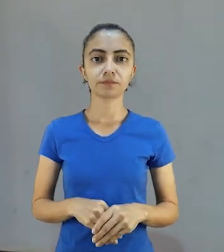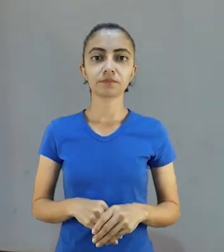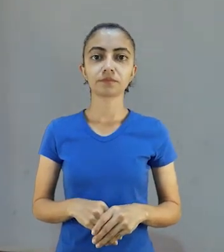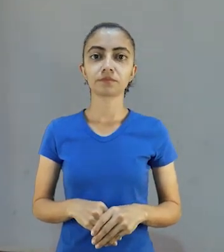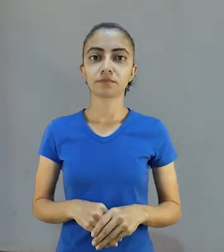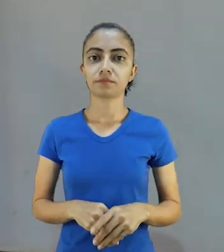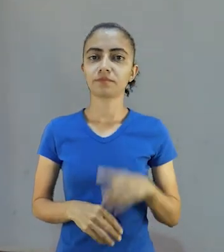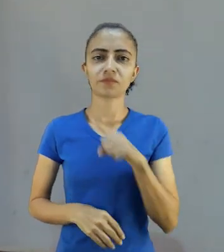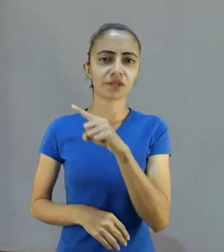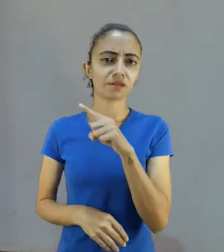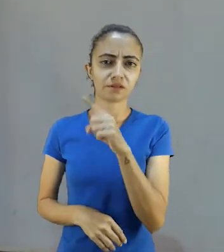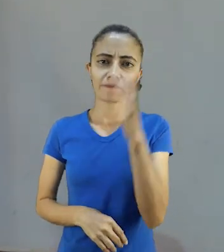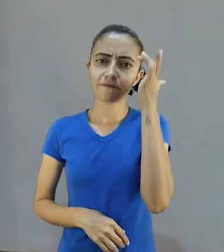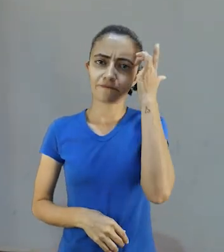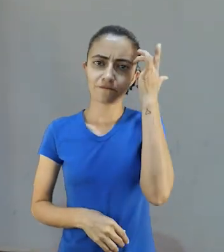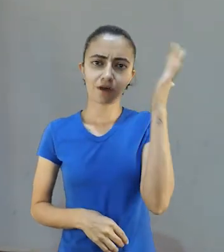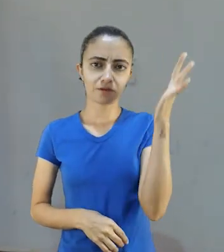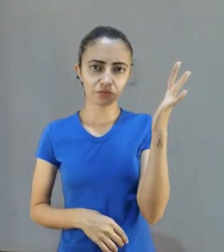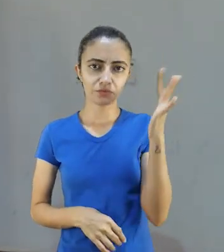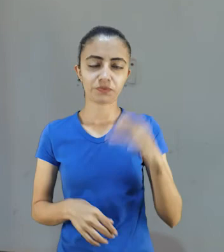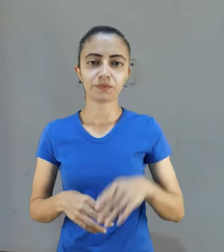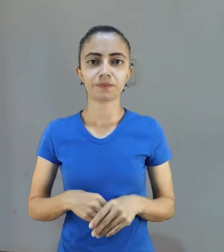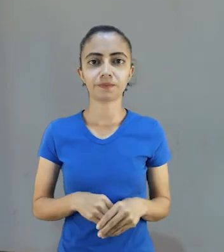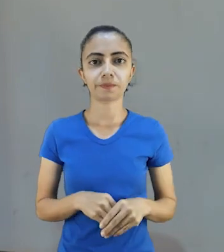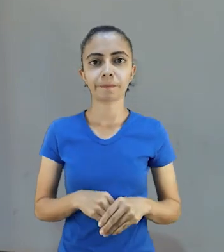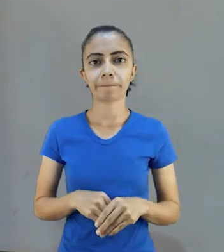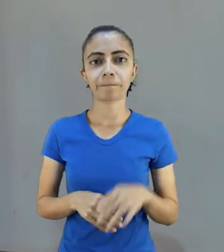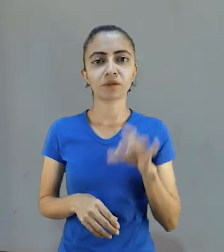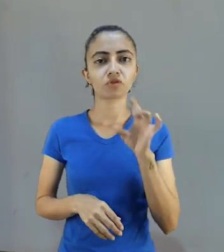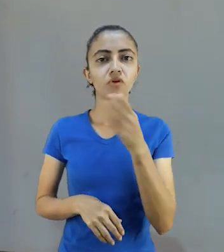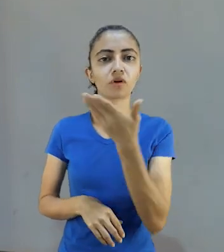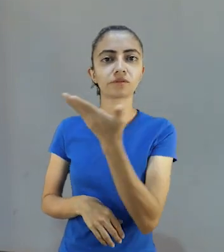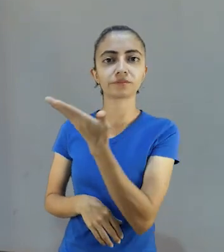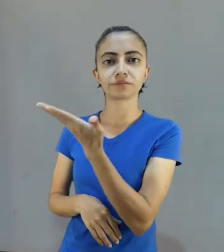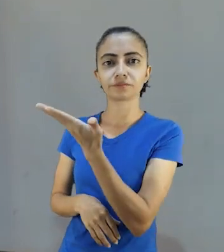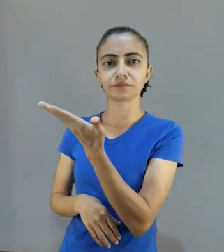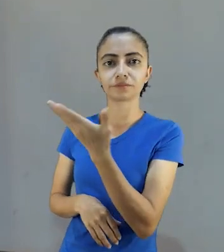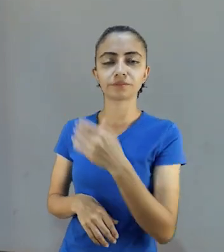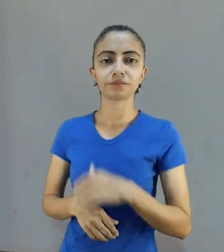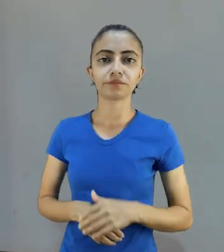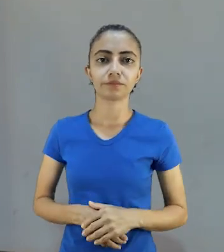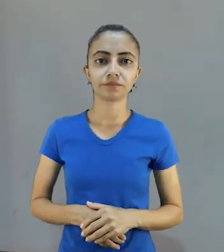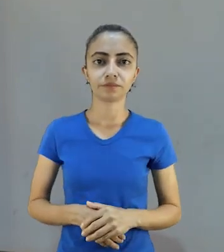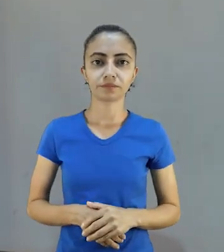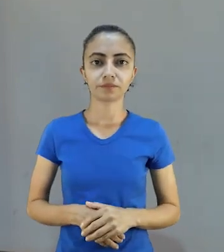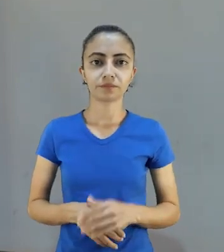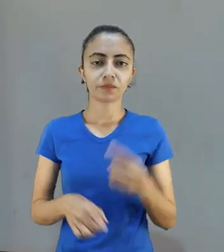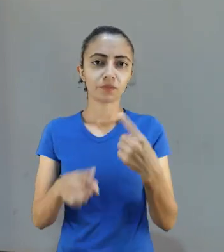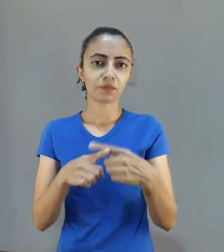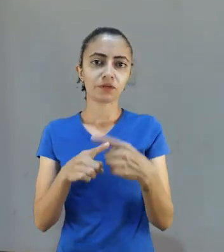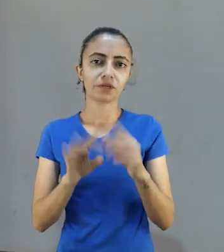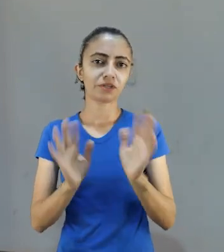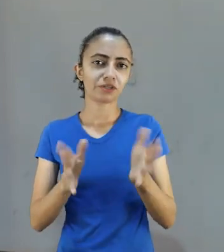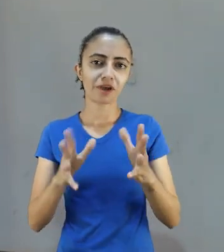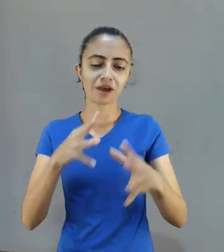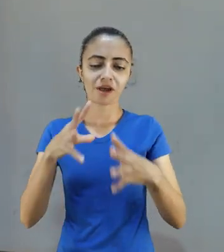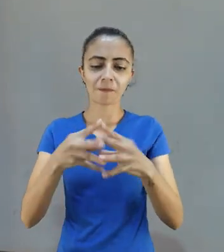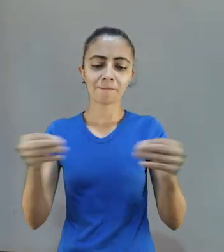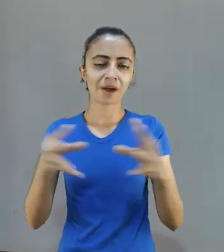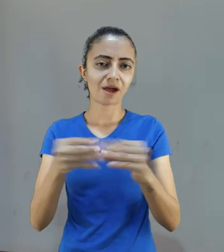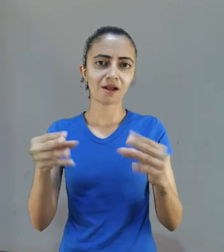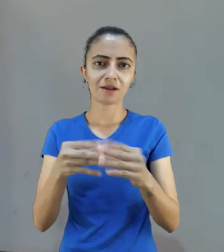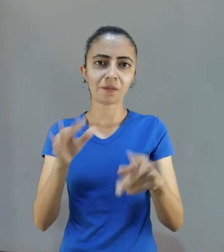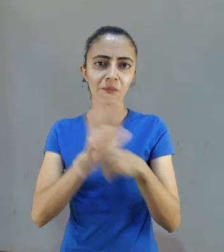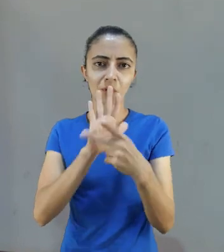Aqui, isso aqui é fácil. Eu só faço isso. Porque por si só a palha já fica bonita, não precisa de